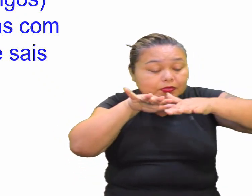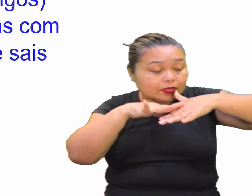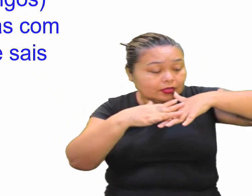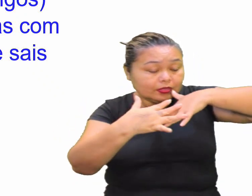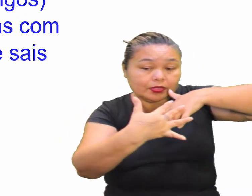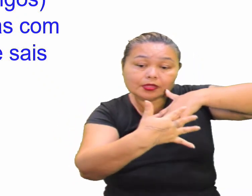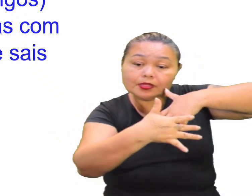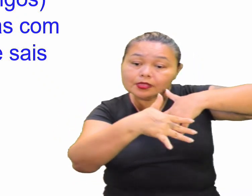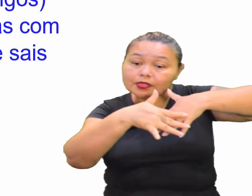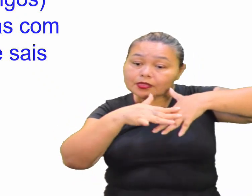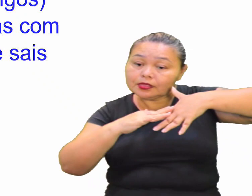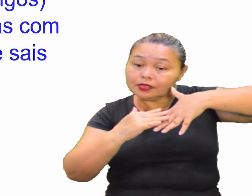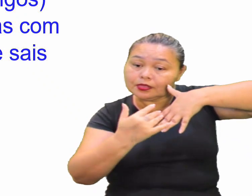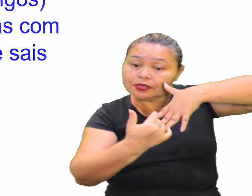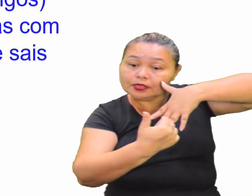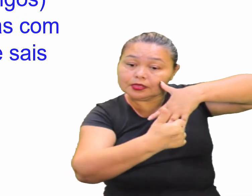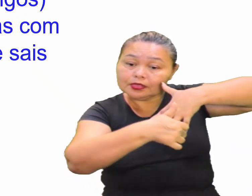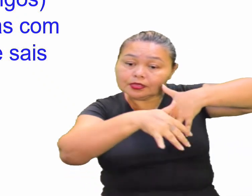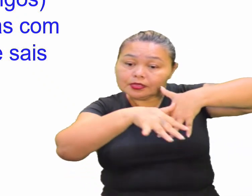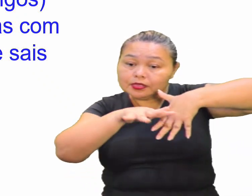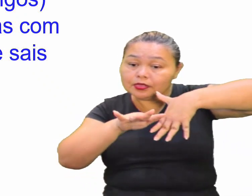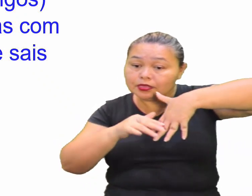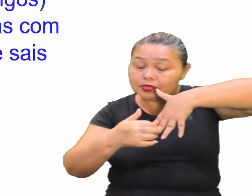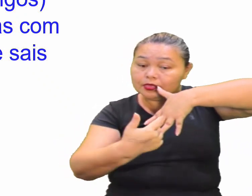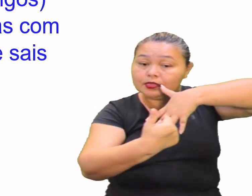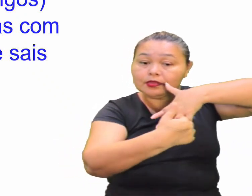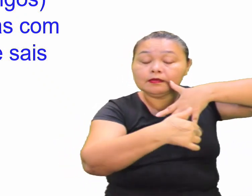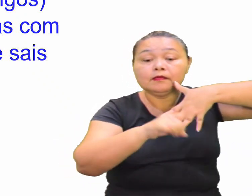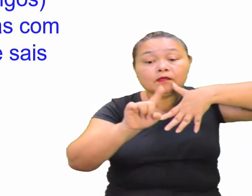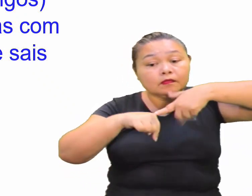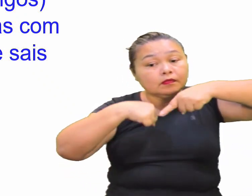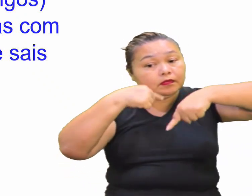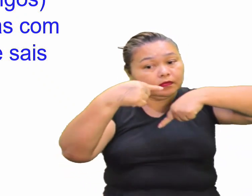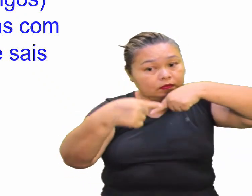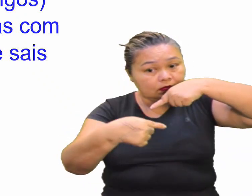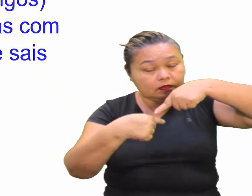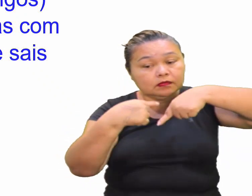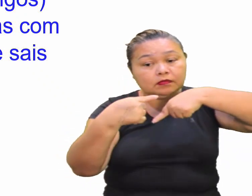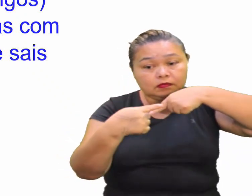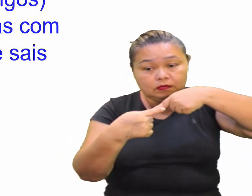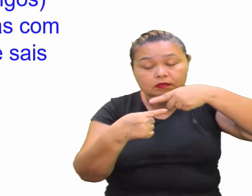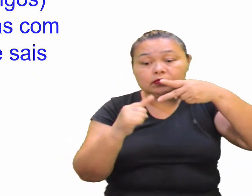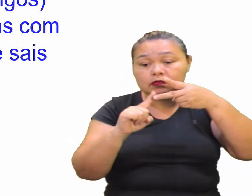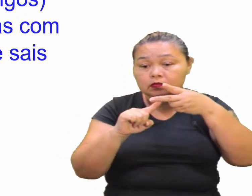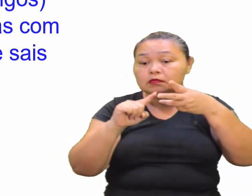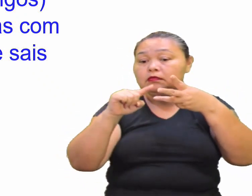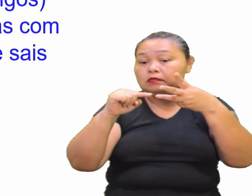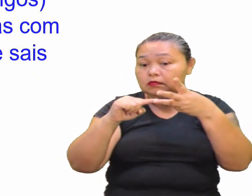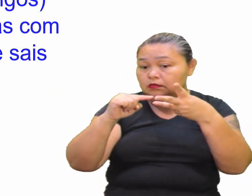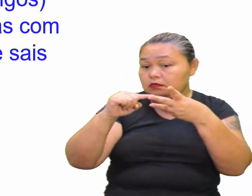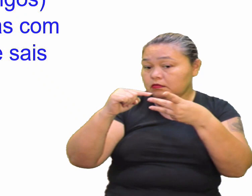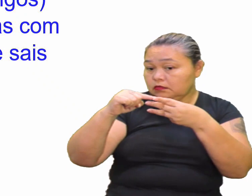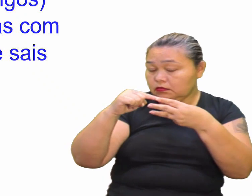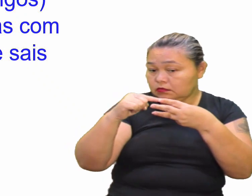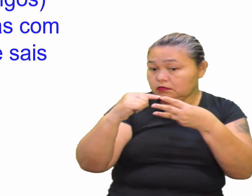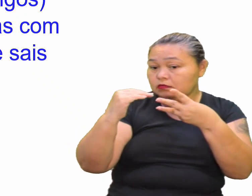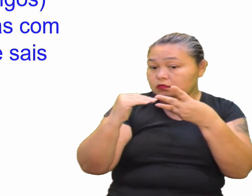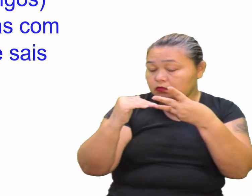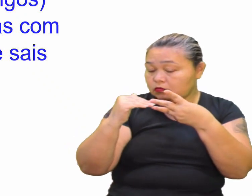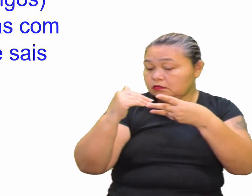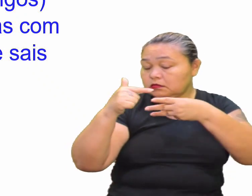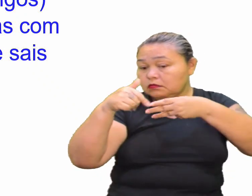vão chegar naqueles ambientes e, com o passar, o processo de exese, né? A gente vai